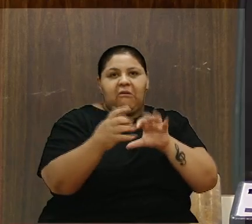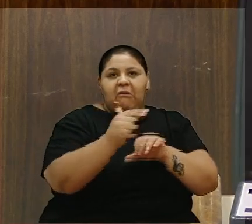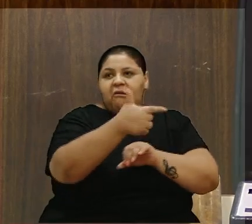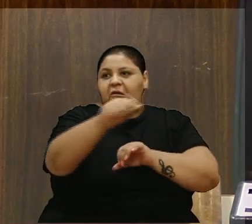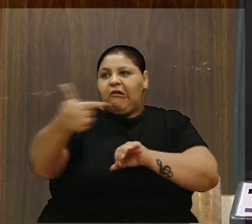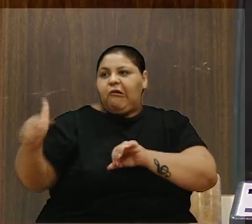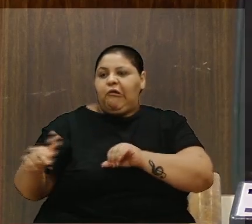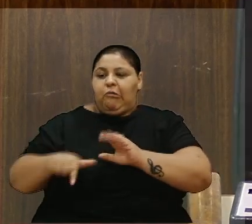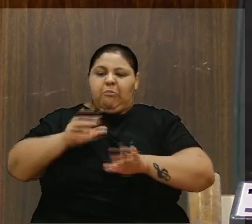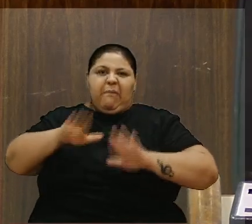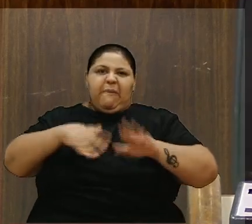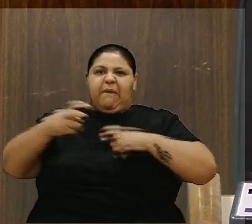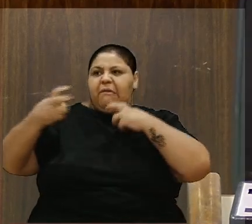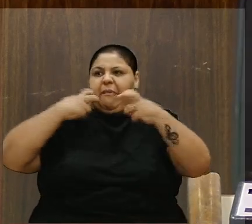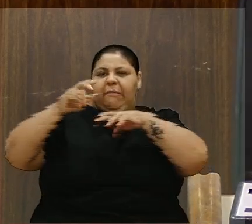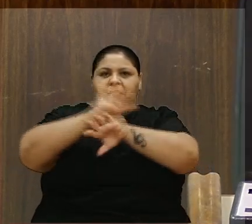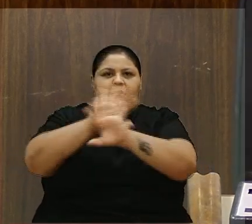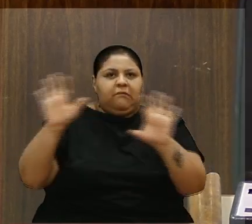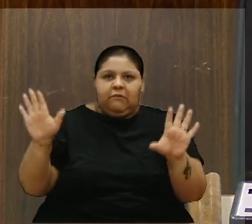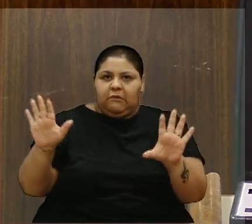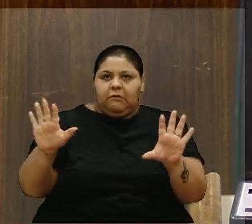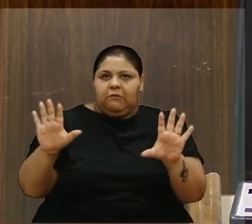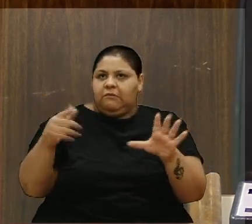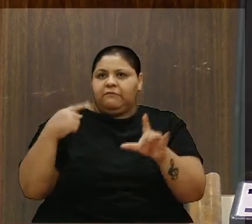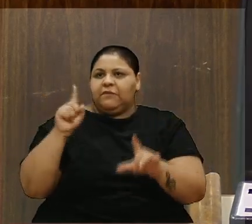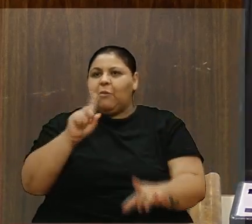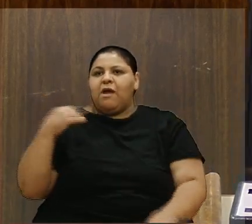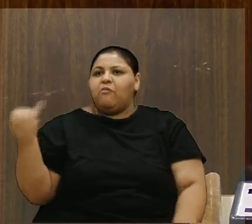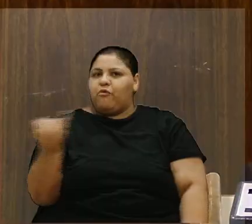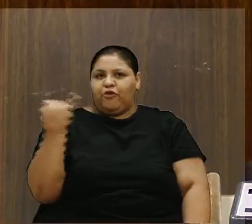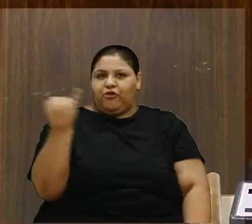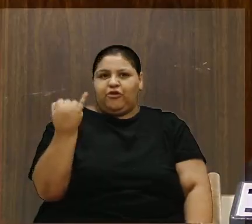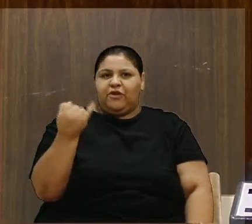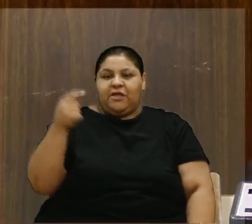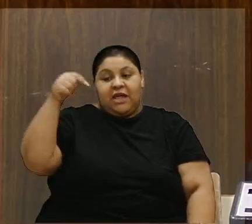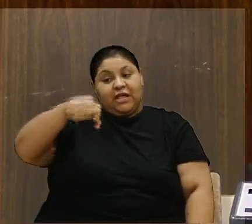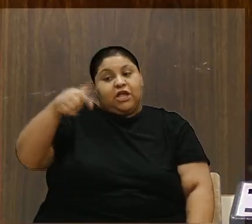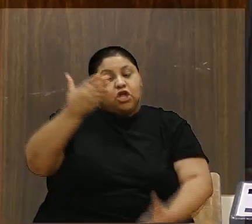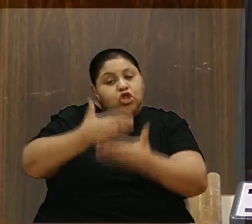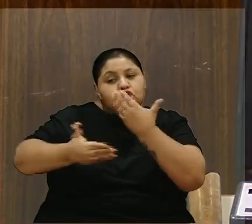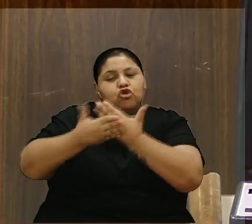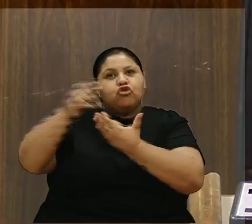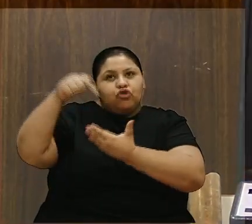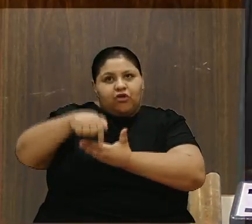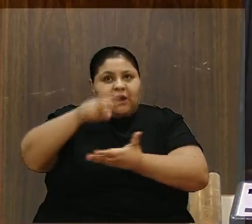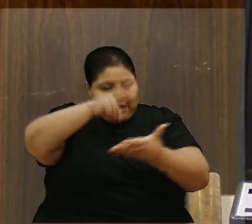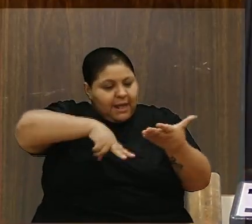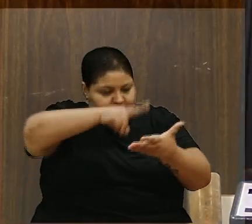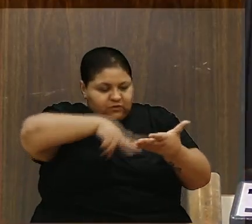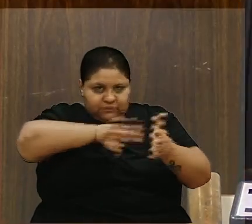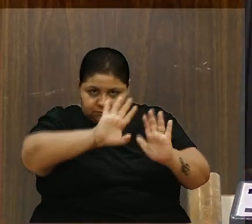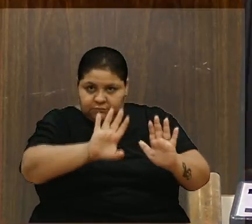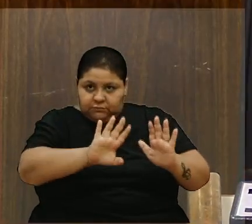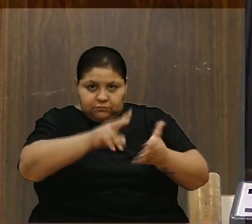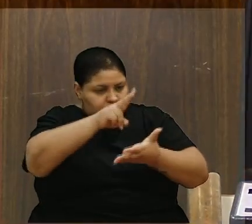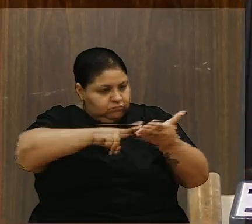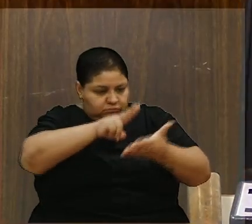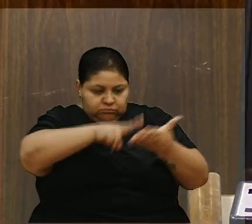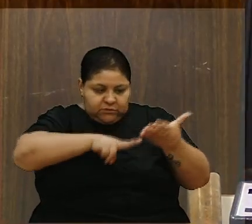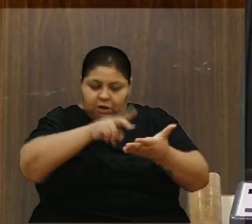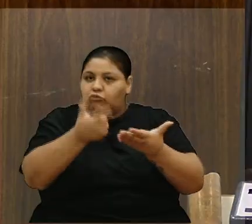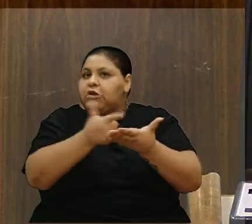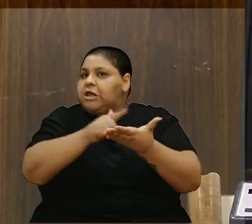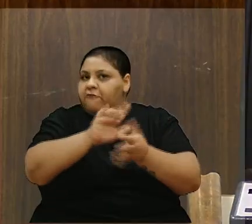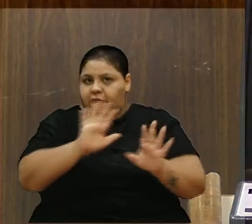que é sapateado, gritedo, enfim, pouco importa. Porque aqui todos nós lemos, né? A gente lê. A gente lê um